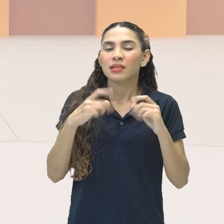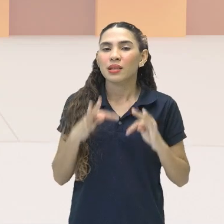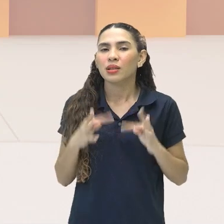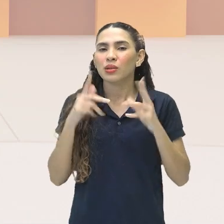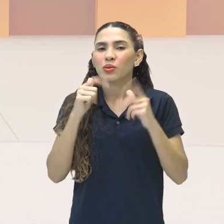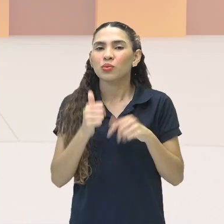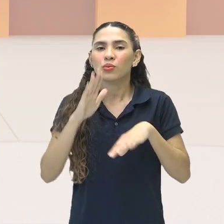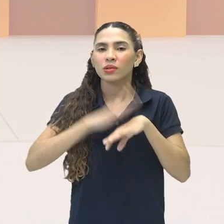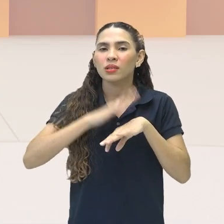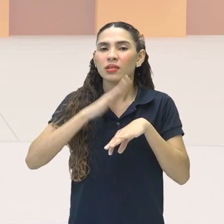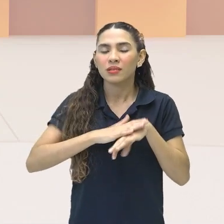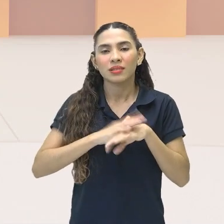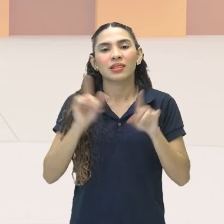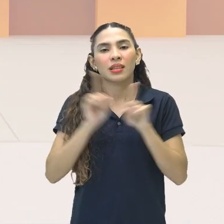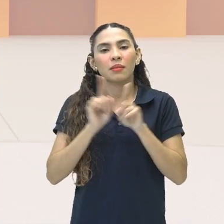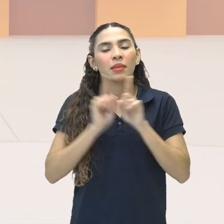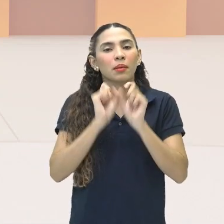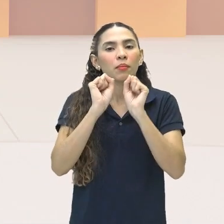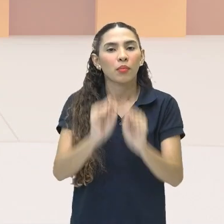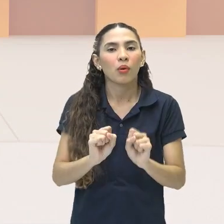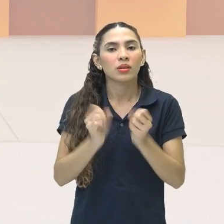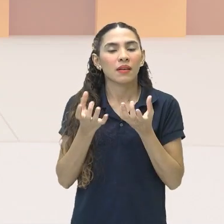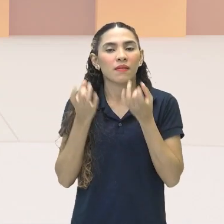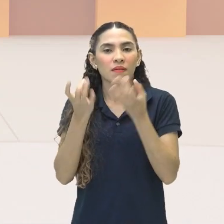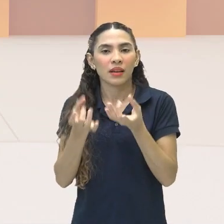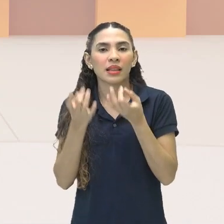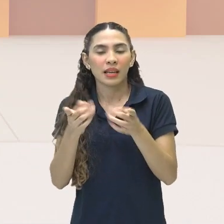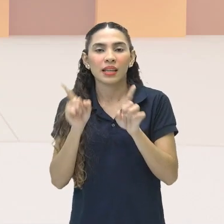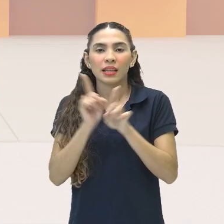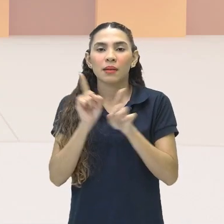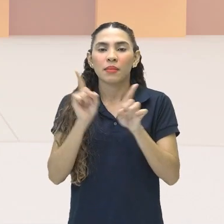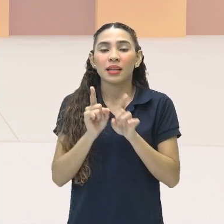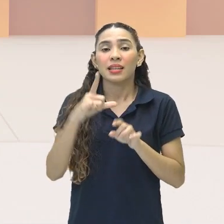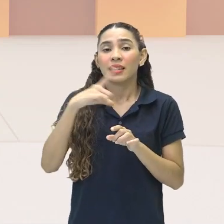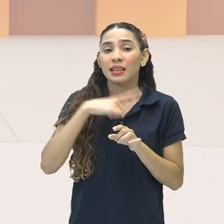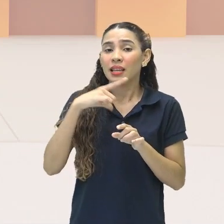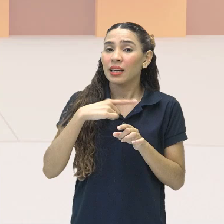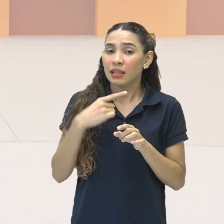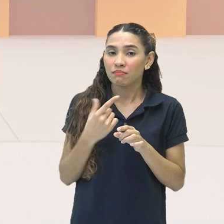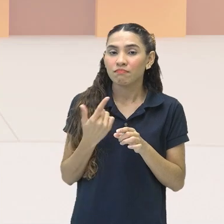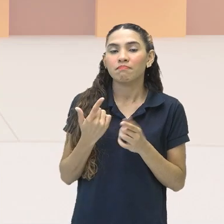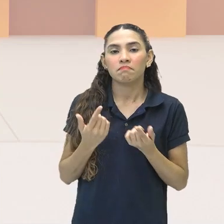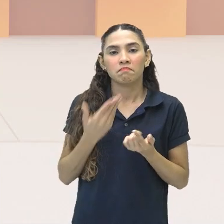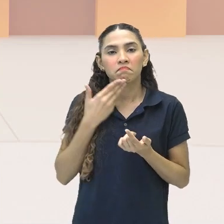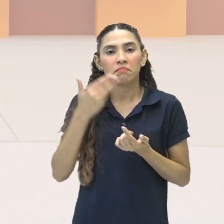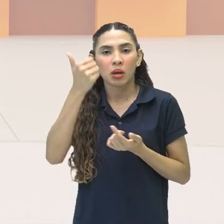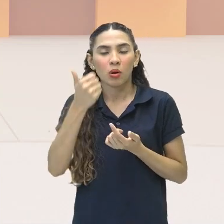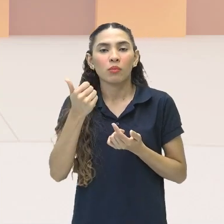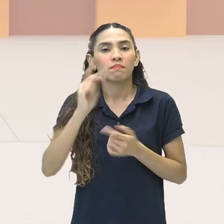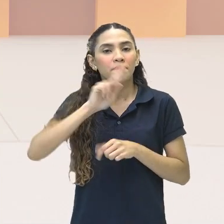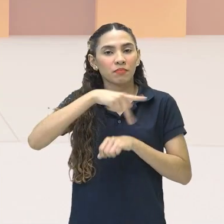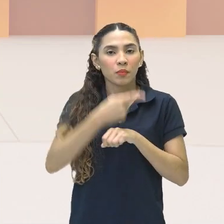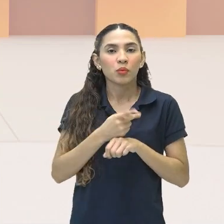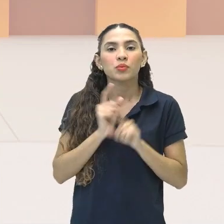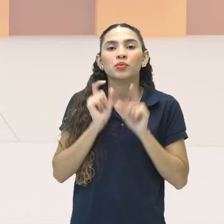isso que ele produz, ele também possa vender para ter um dinheirinho para depois